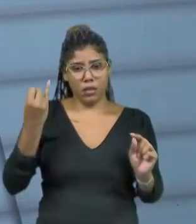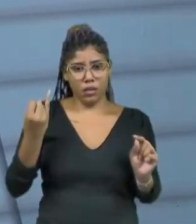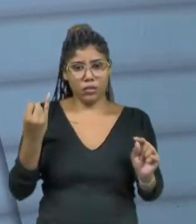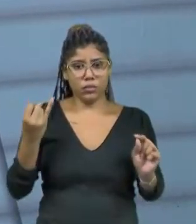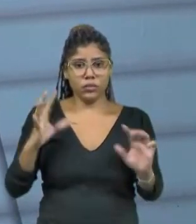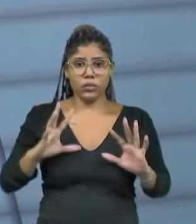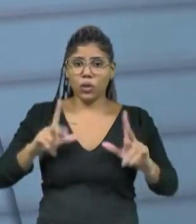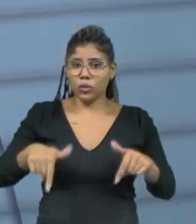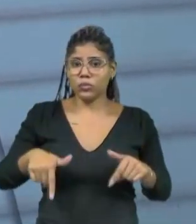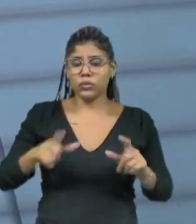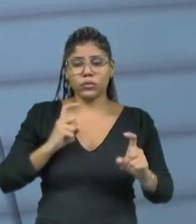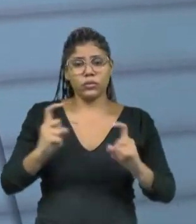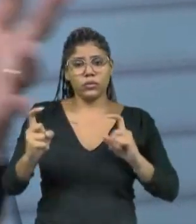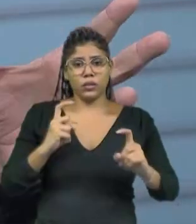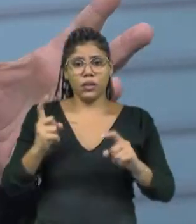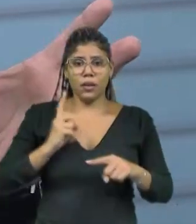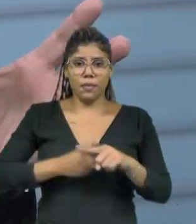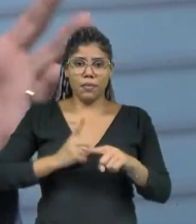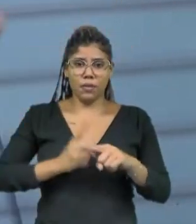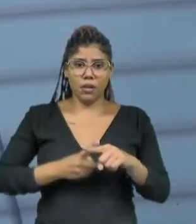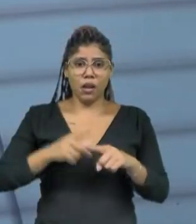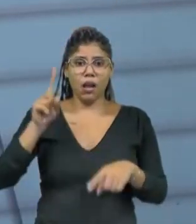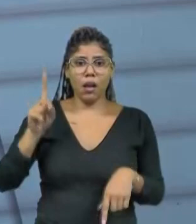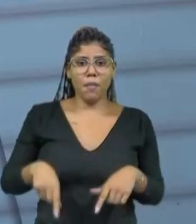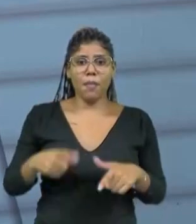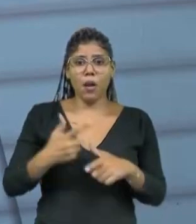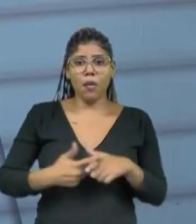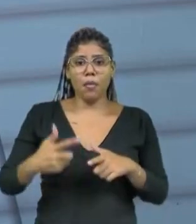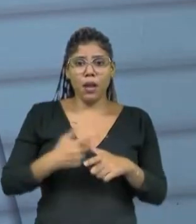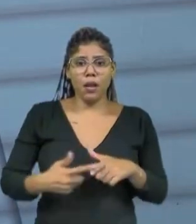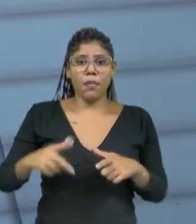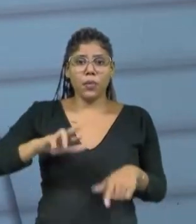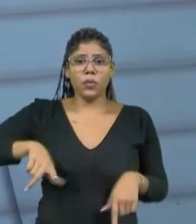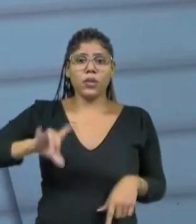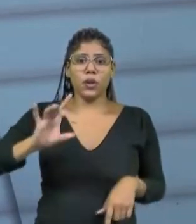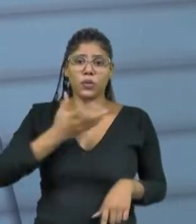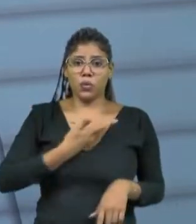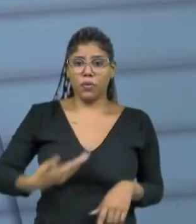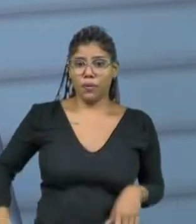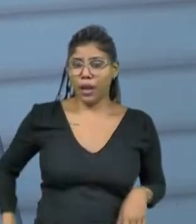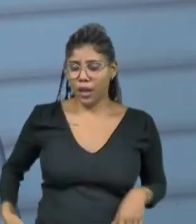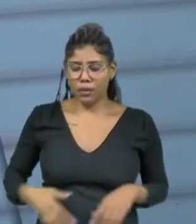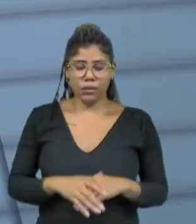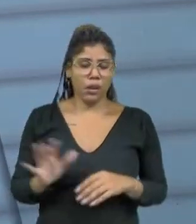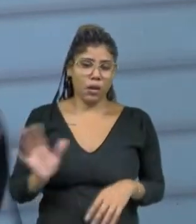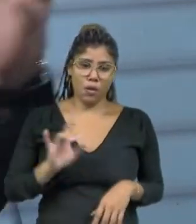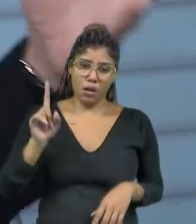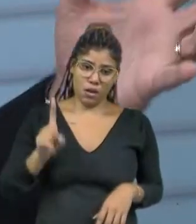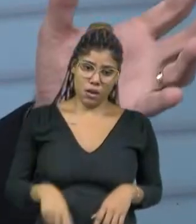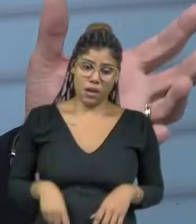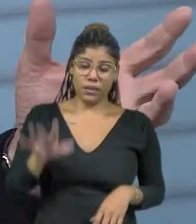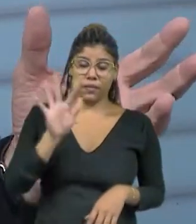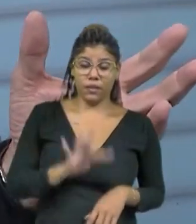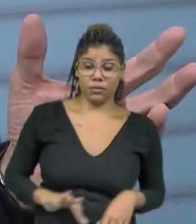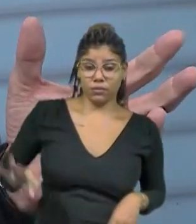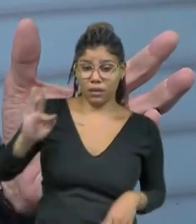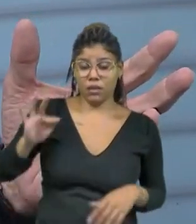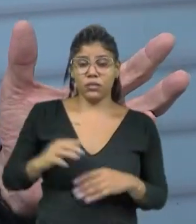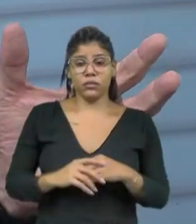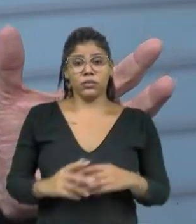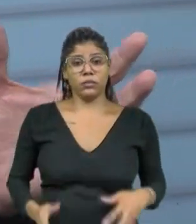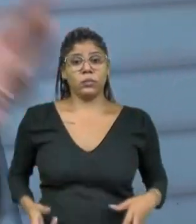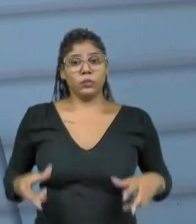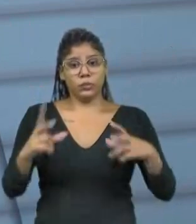nessa discussão. Certo? Porque esse problema não é um problema só do governo. Esse é um problema das universidades, esse é um problema da iniciativa